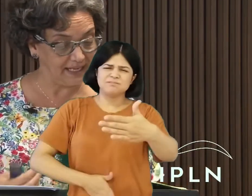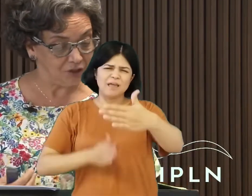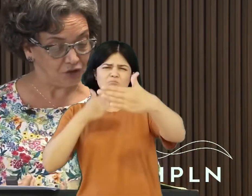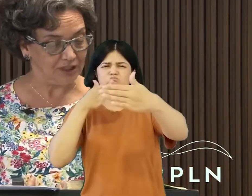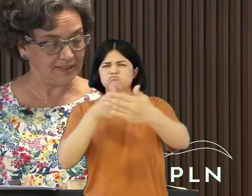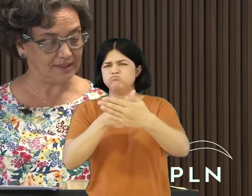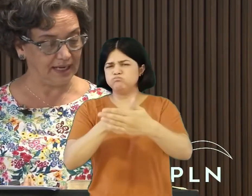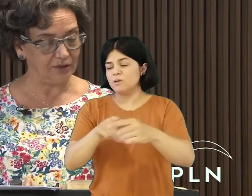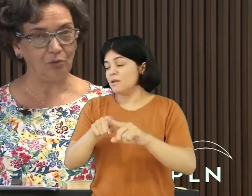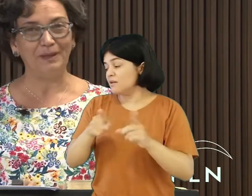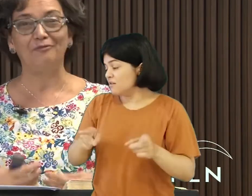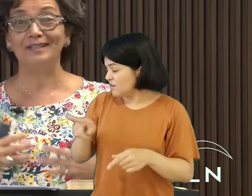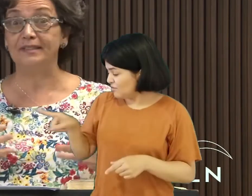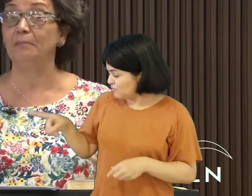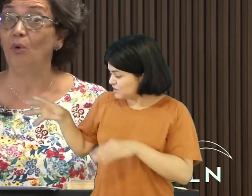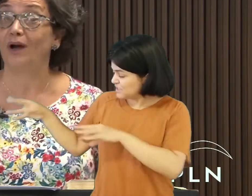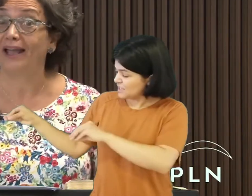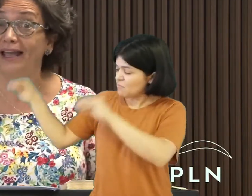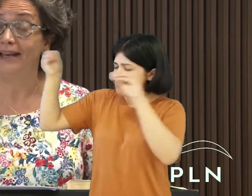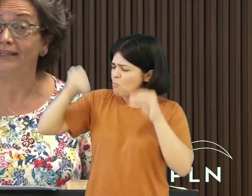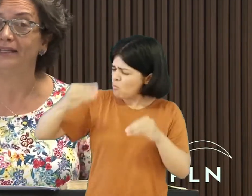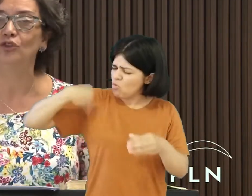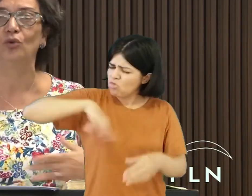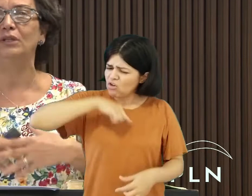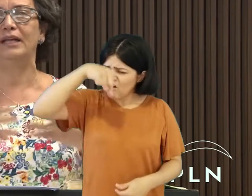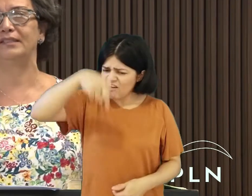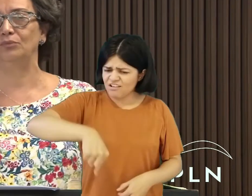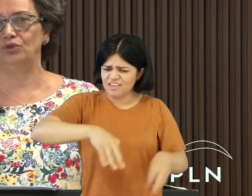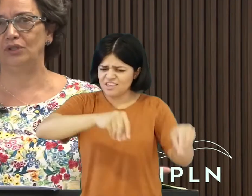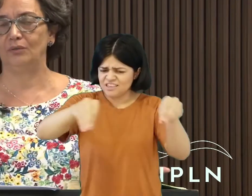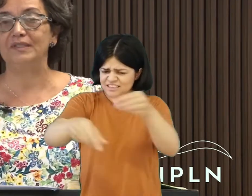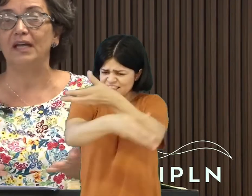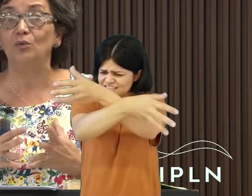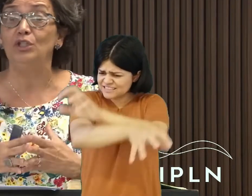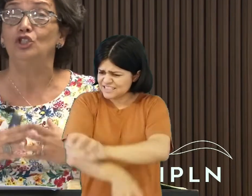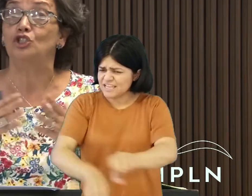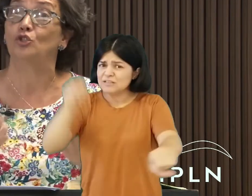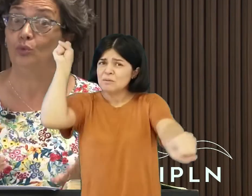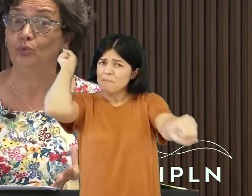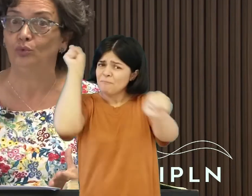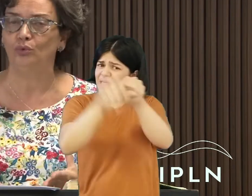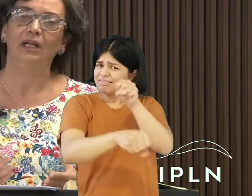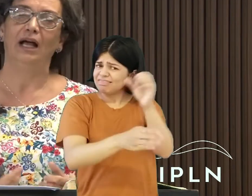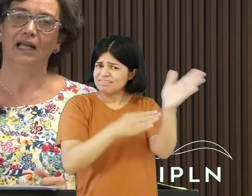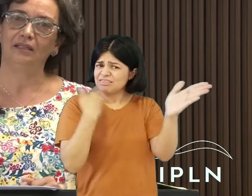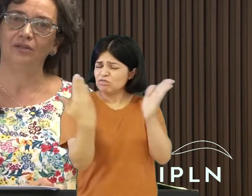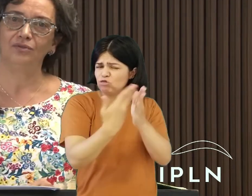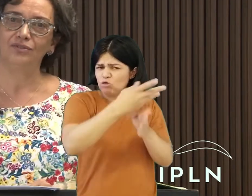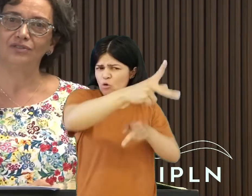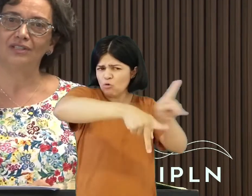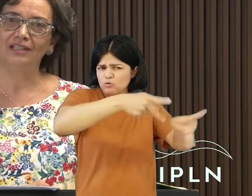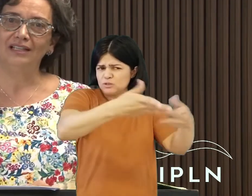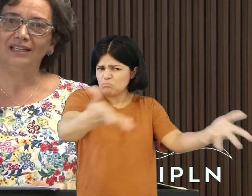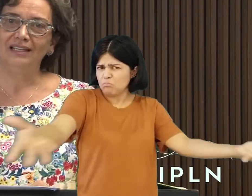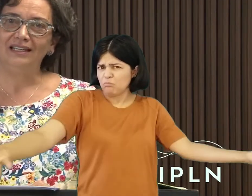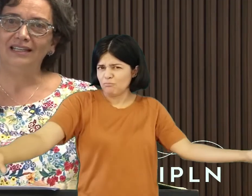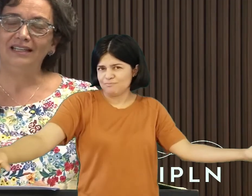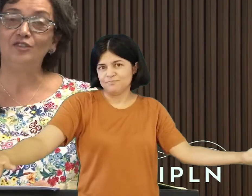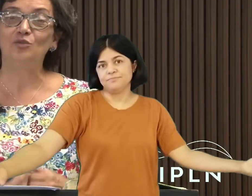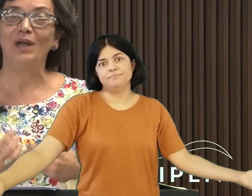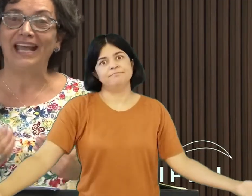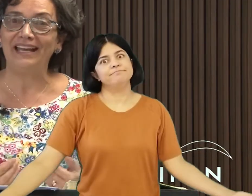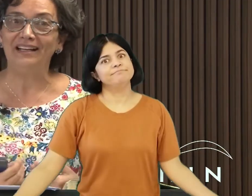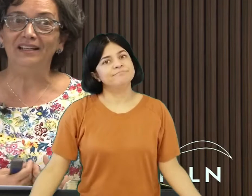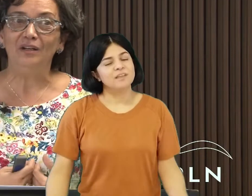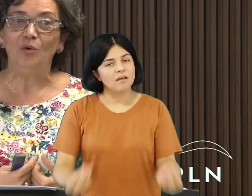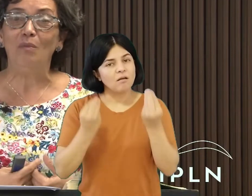para este deserto, para fazer morrer aqui toda essa multidão. Isso era um insulto a Deus.